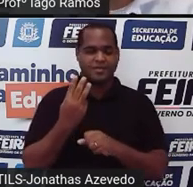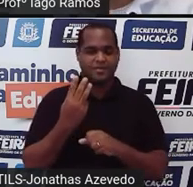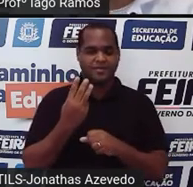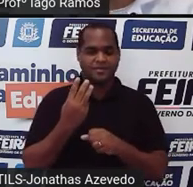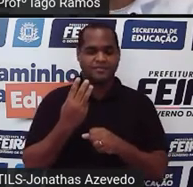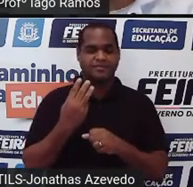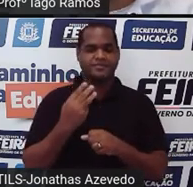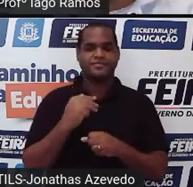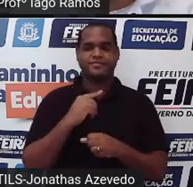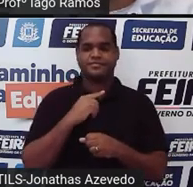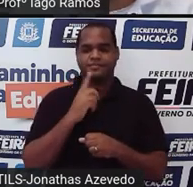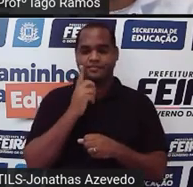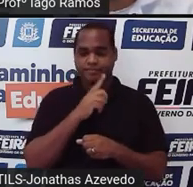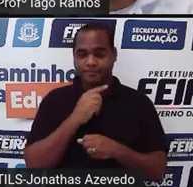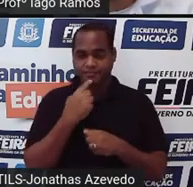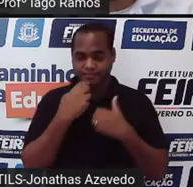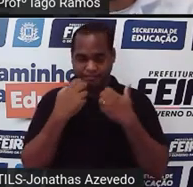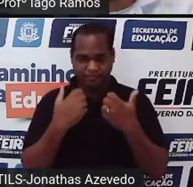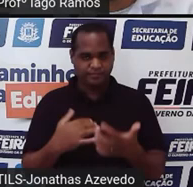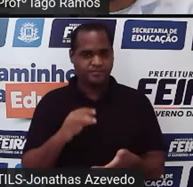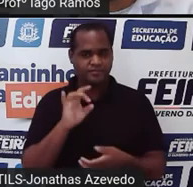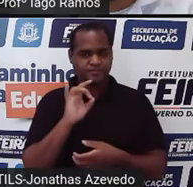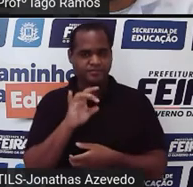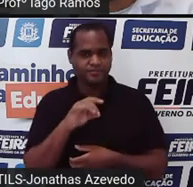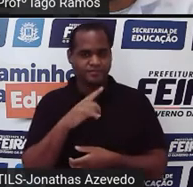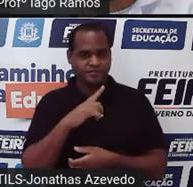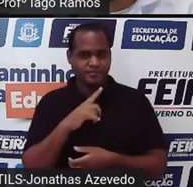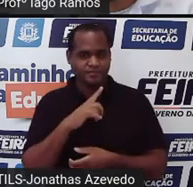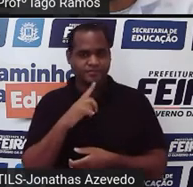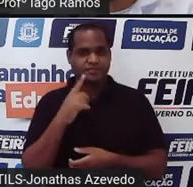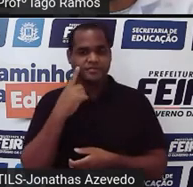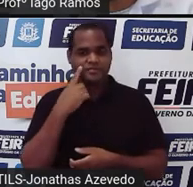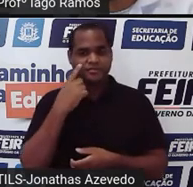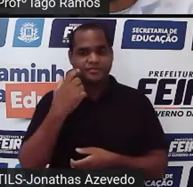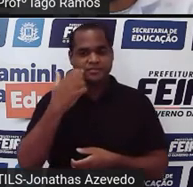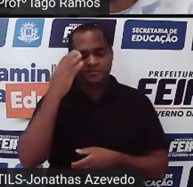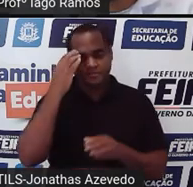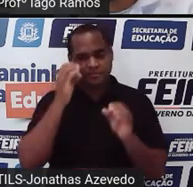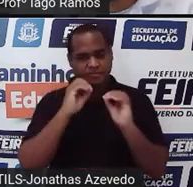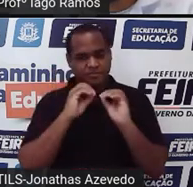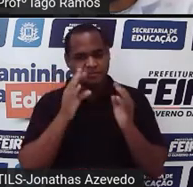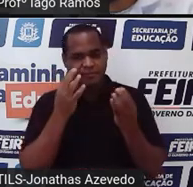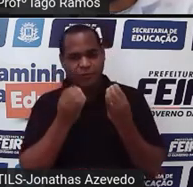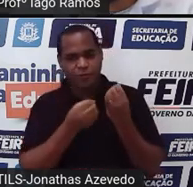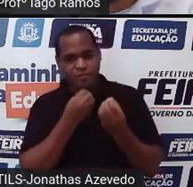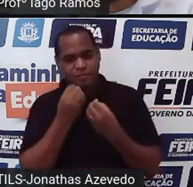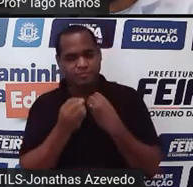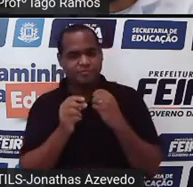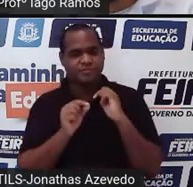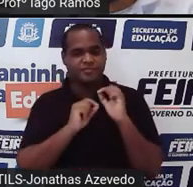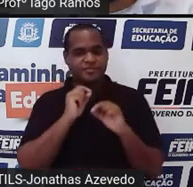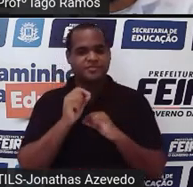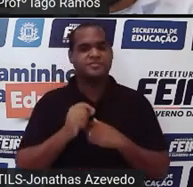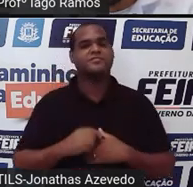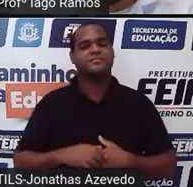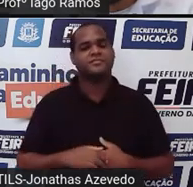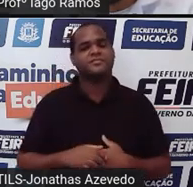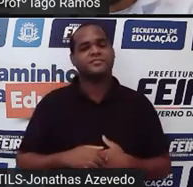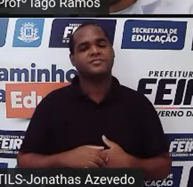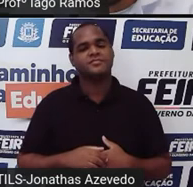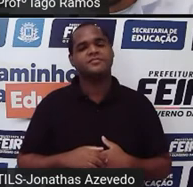três eu falei comprimento mas aqui não Paralelepípedo a gente vai entender como largura tá então